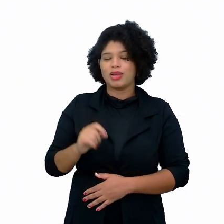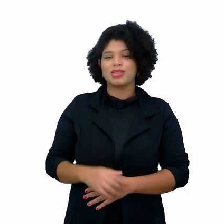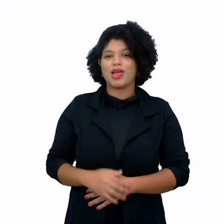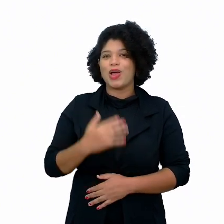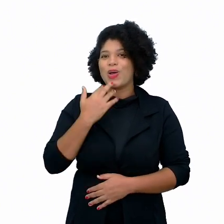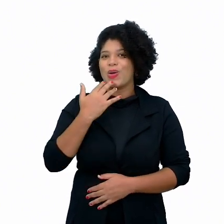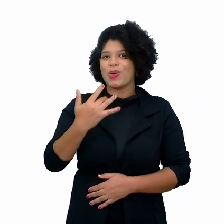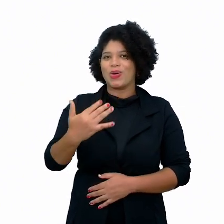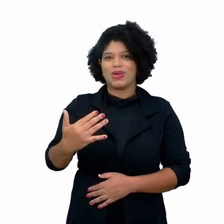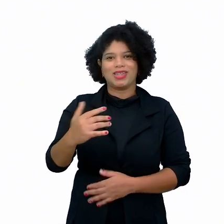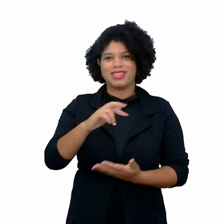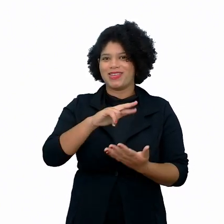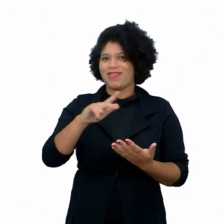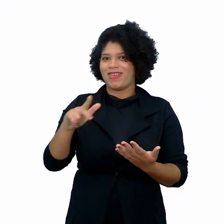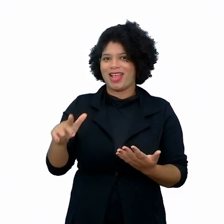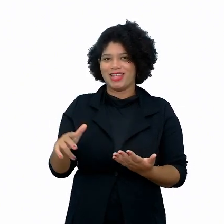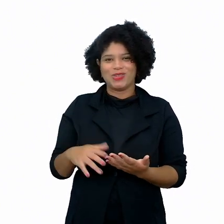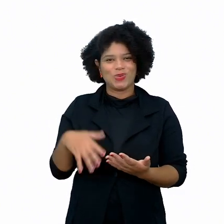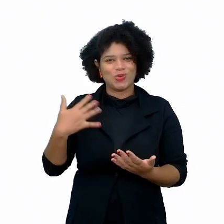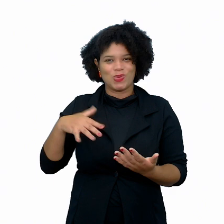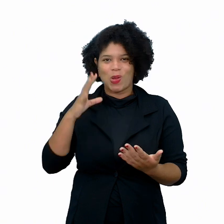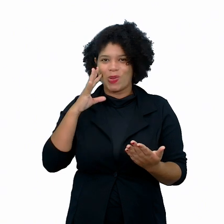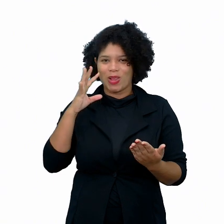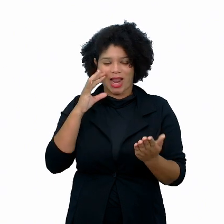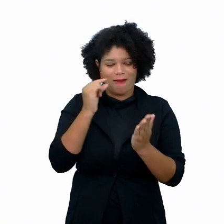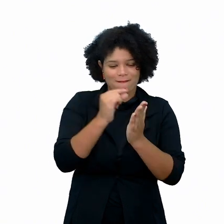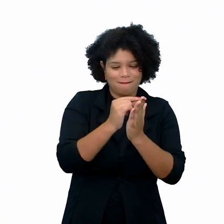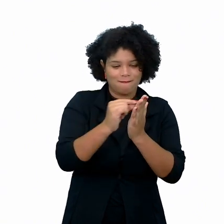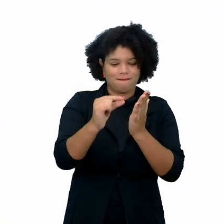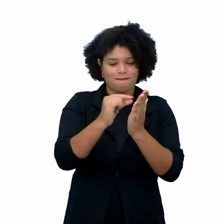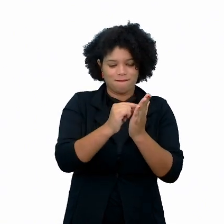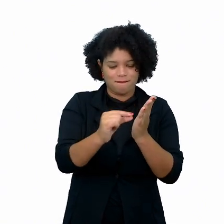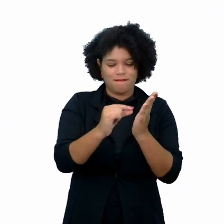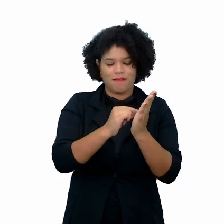diferentes cores para explicitar as diferentes